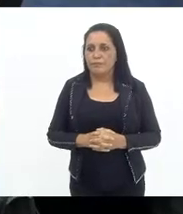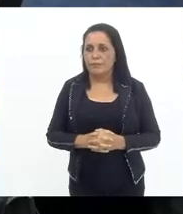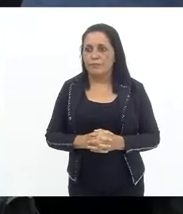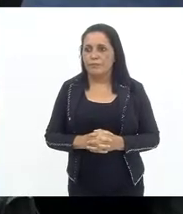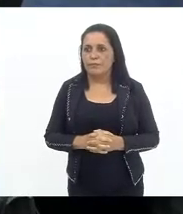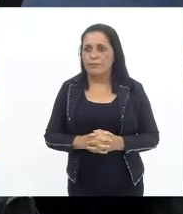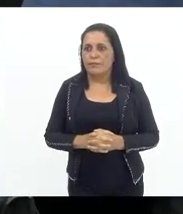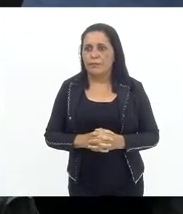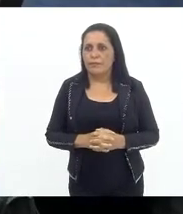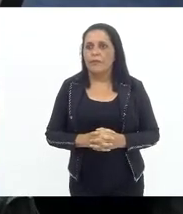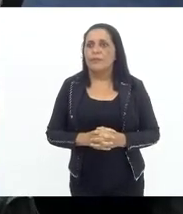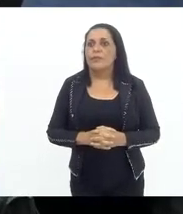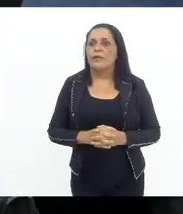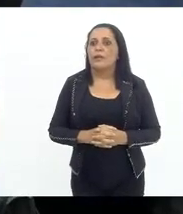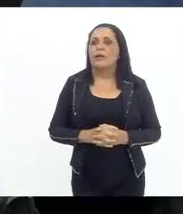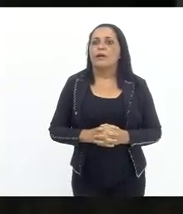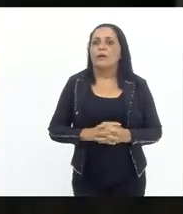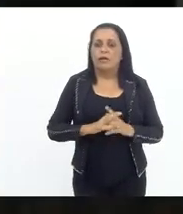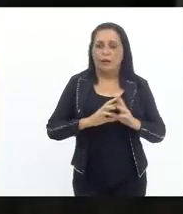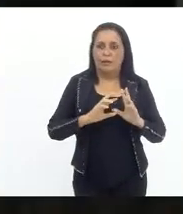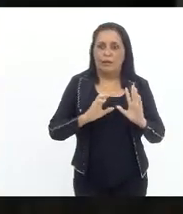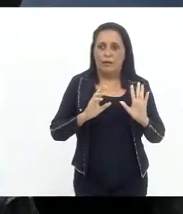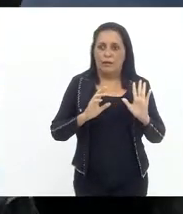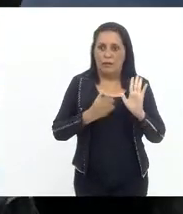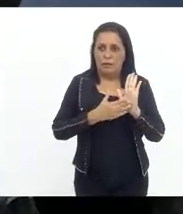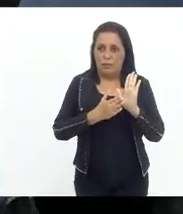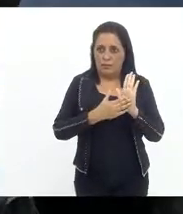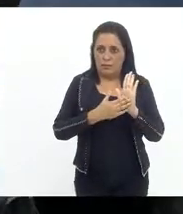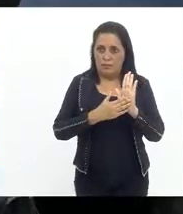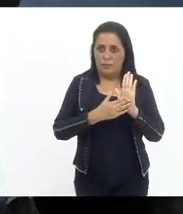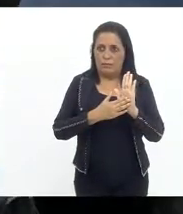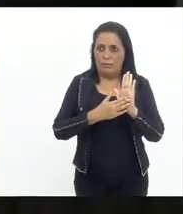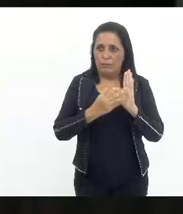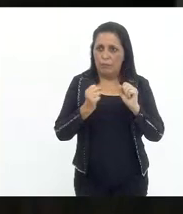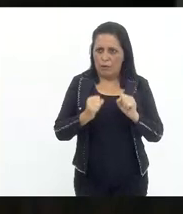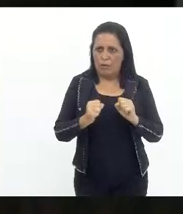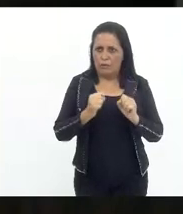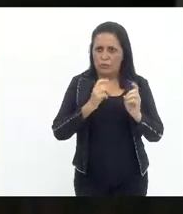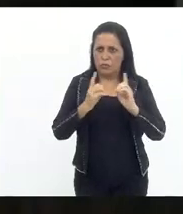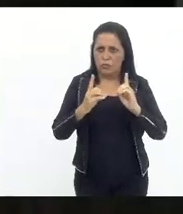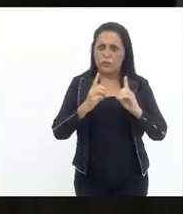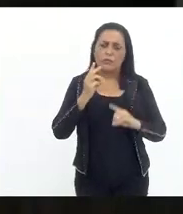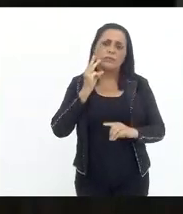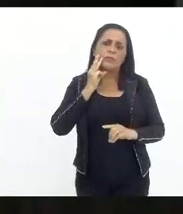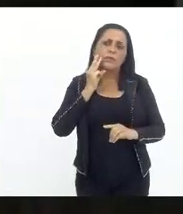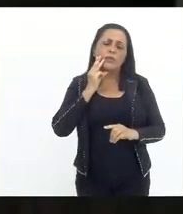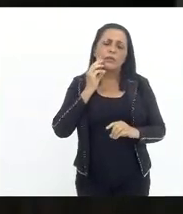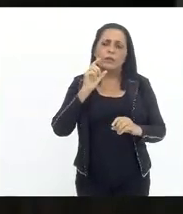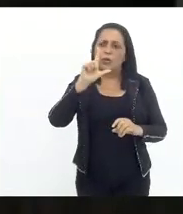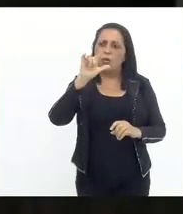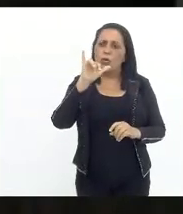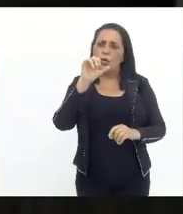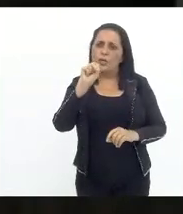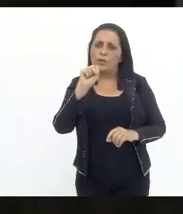Os pareceres emitidos em discussão. Posso discutir, senhor presidente? Claro, deputado Valdec, deputado Luiz Paulo.